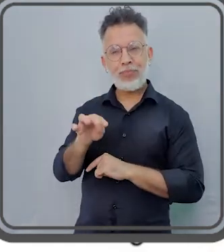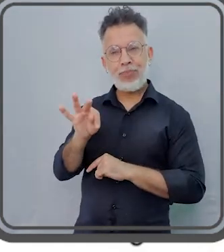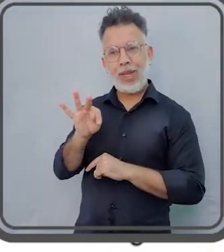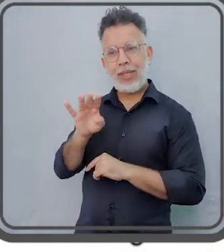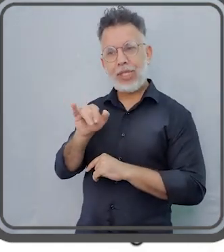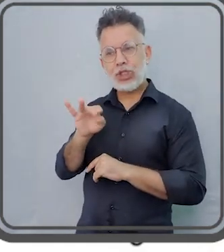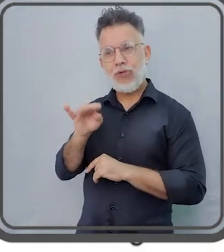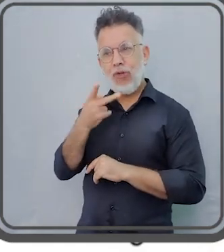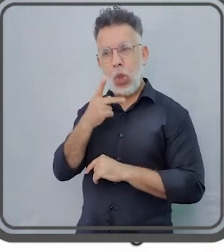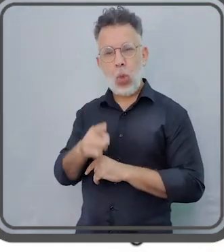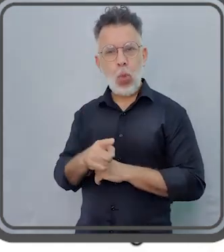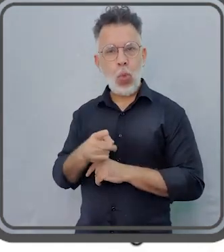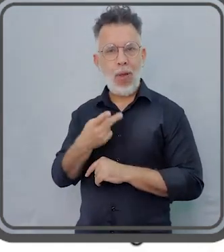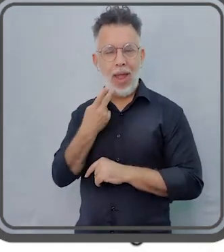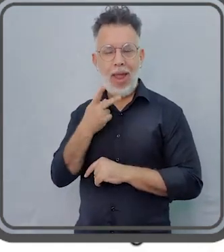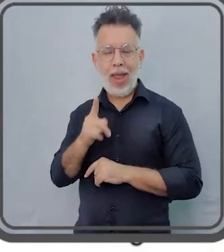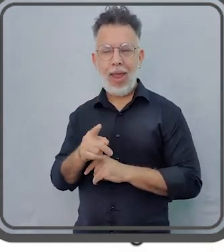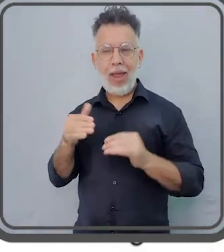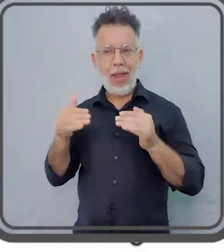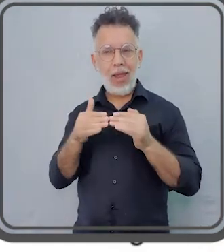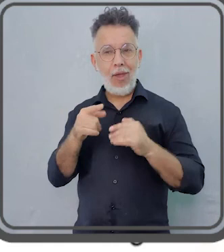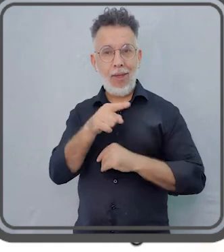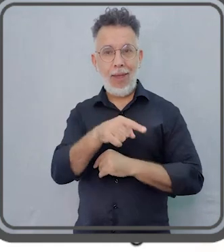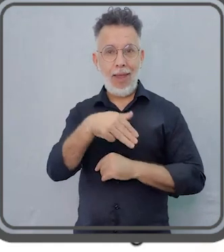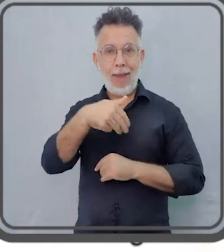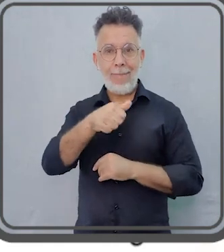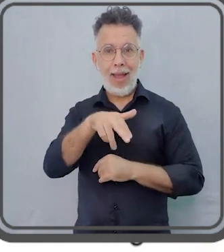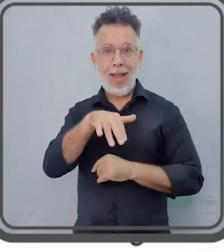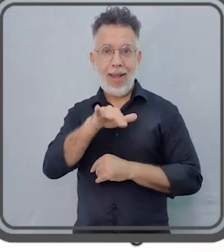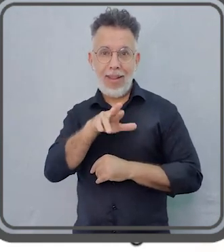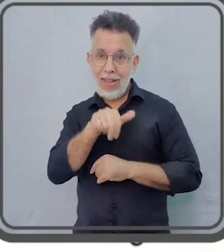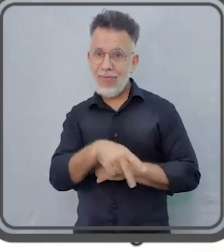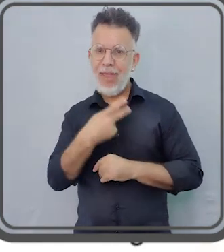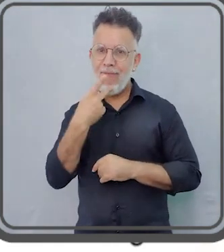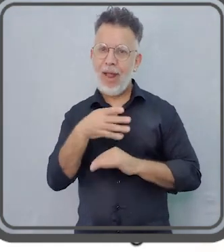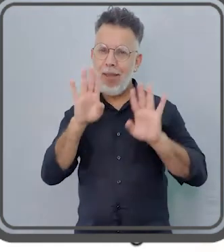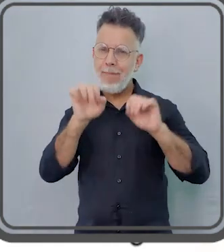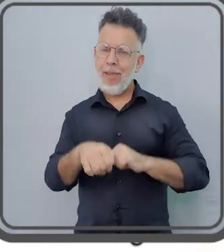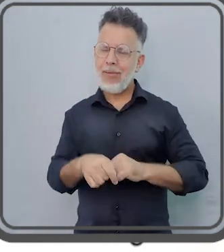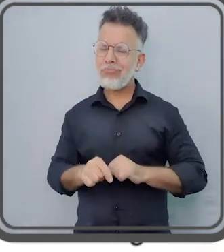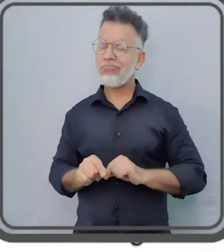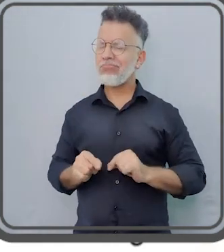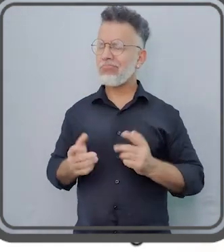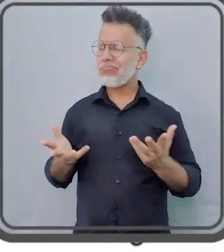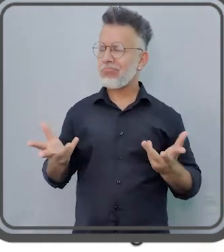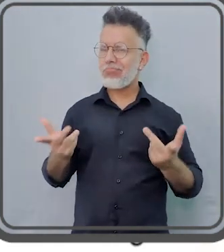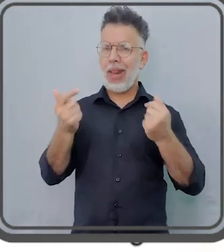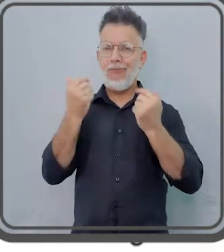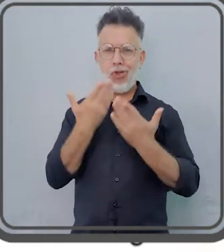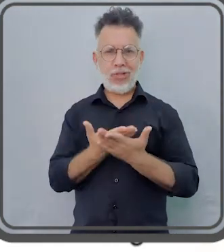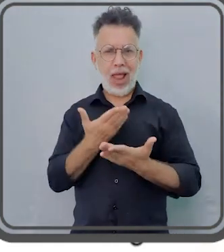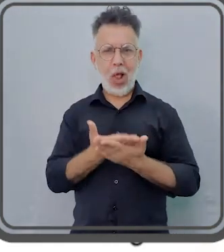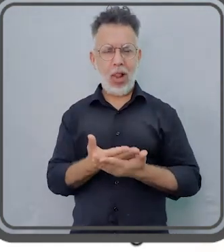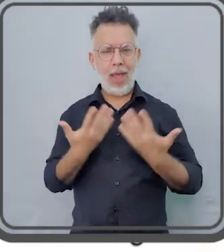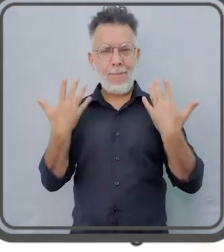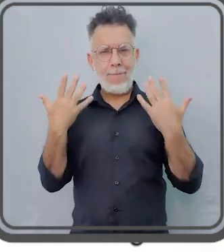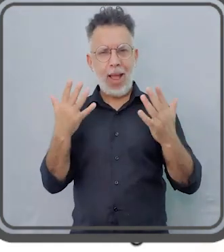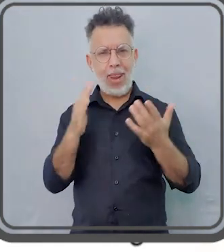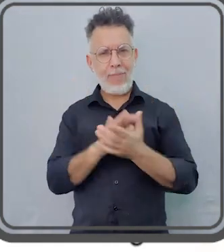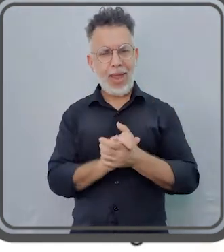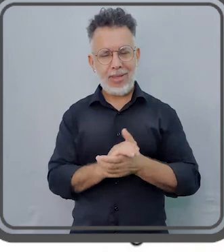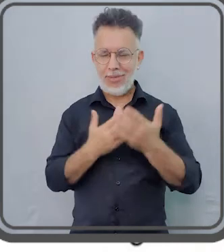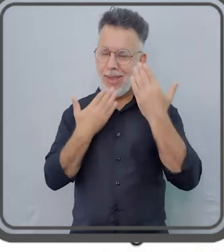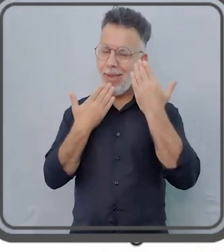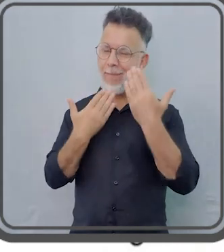acordo, Tati. Marina, você fala muito bem. Que aula, Marina. Obrigada pela oportunidade. Gente. Parabéns. Obrigada, imagina. Obrigada,